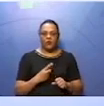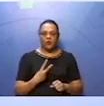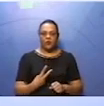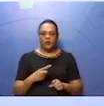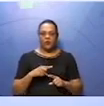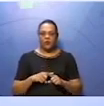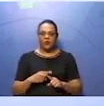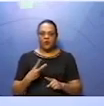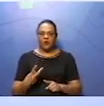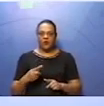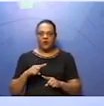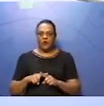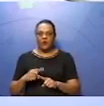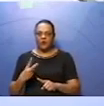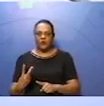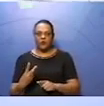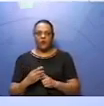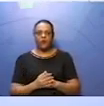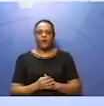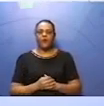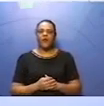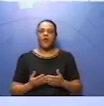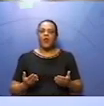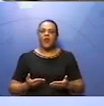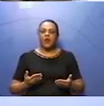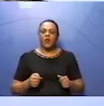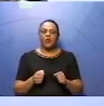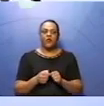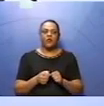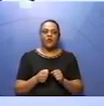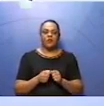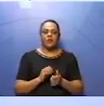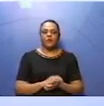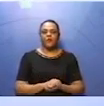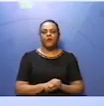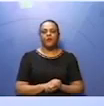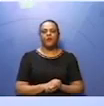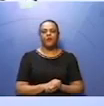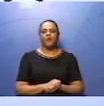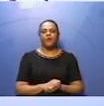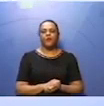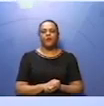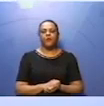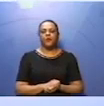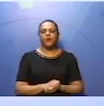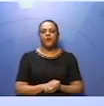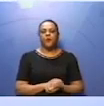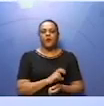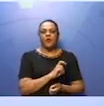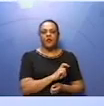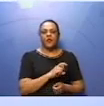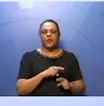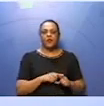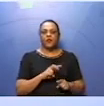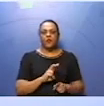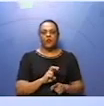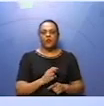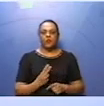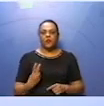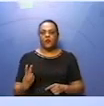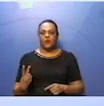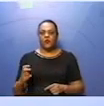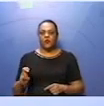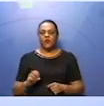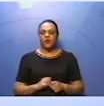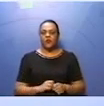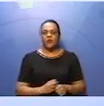número em cima é 4. Agora vamos fazer a continha de vezes na sequência. 5 vezes 5, 25.